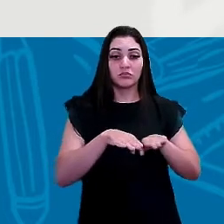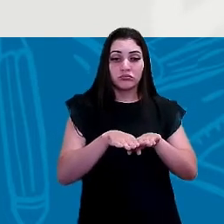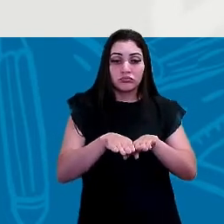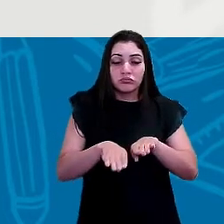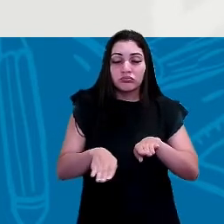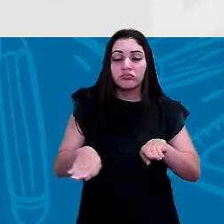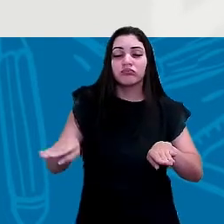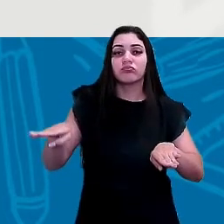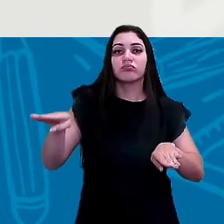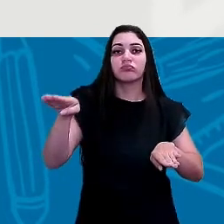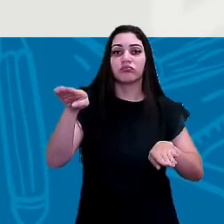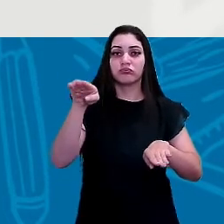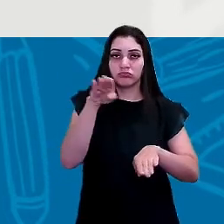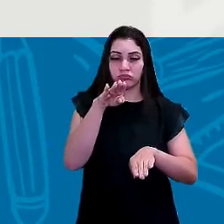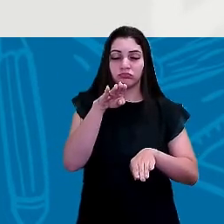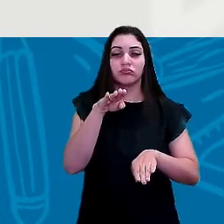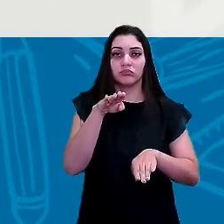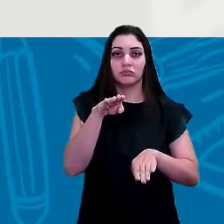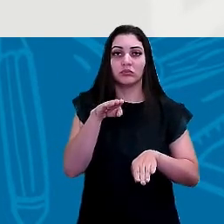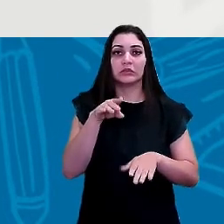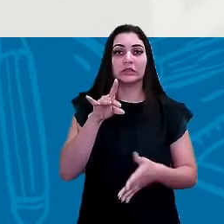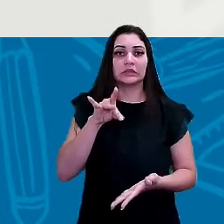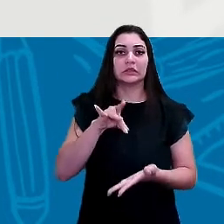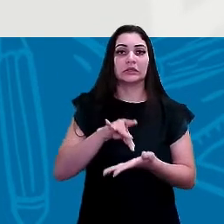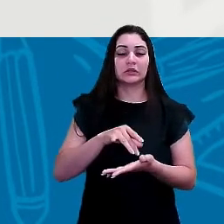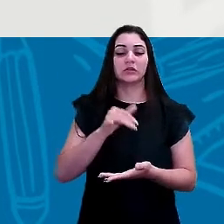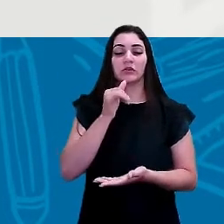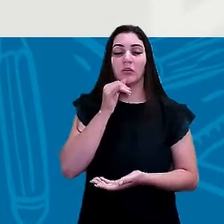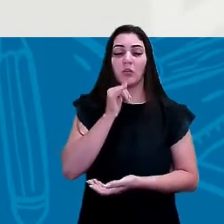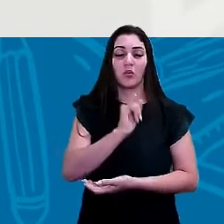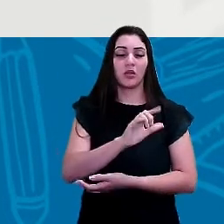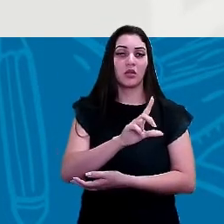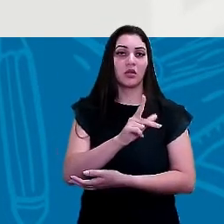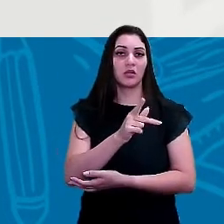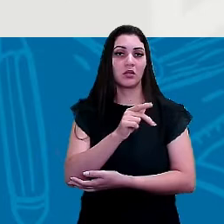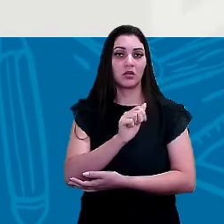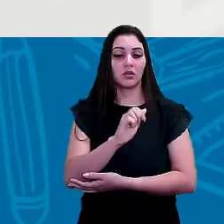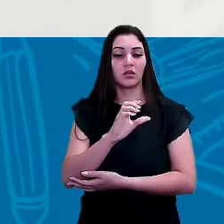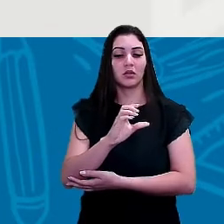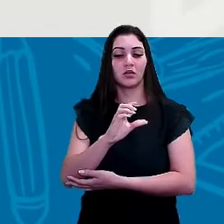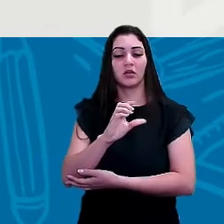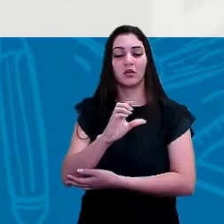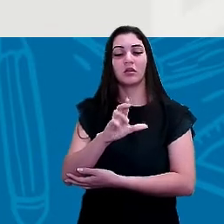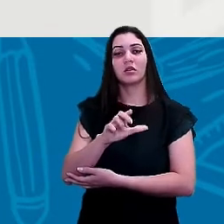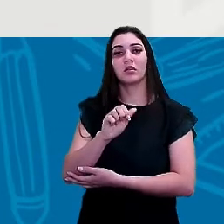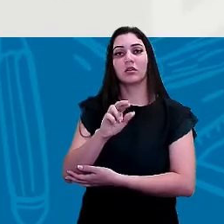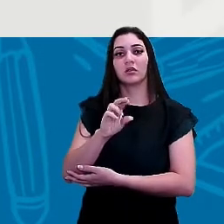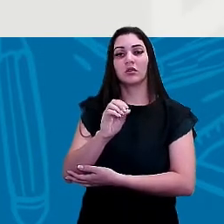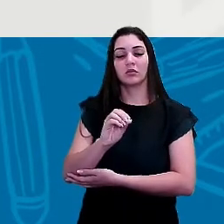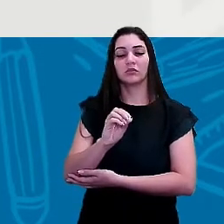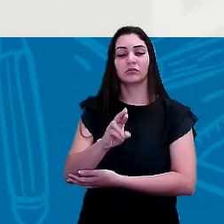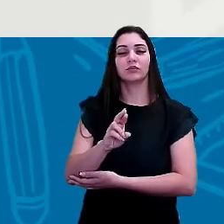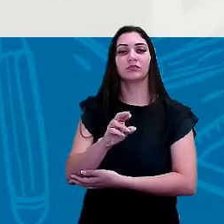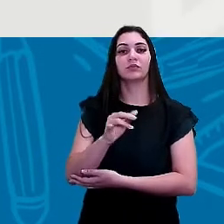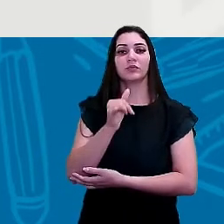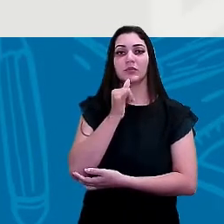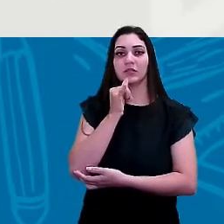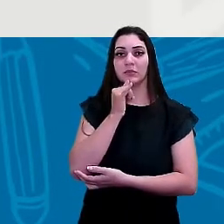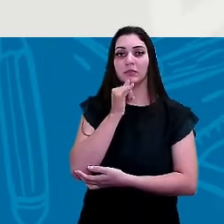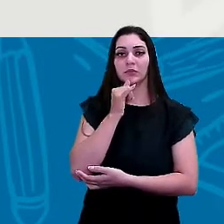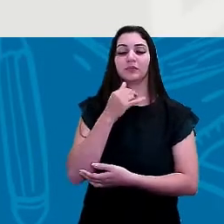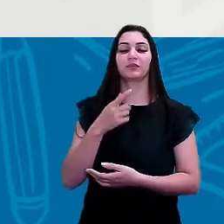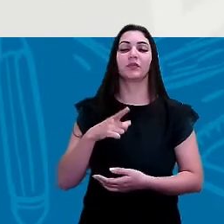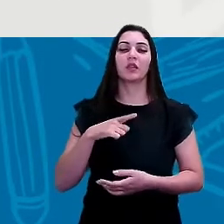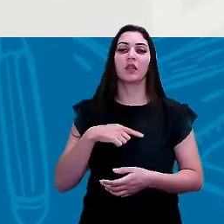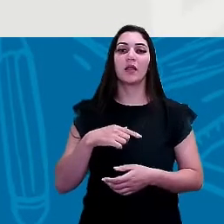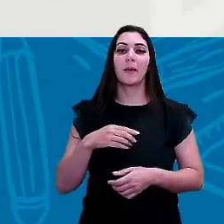áreas periféricas, consolidando literalmente uma ilha climática. Então, se você vê na área periférica ali, onde